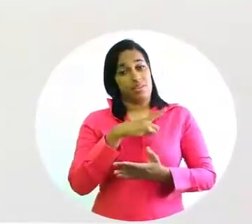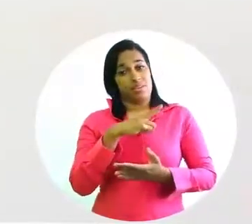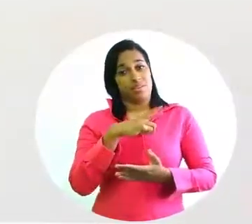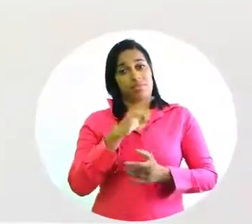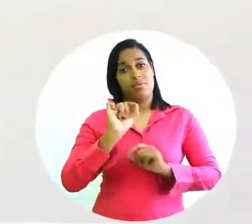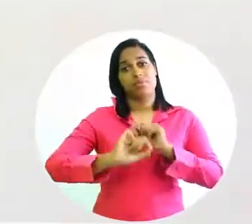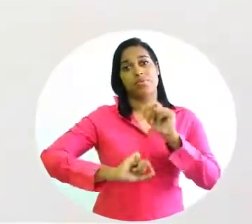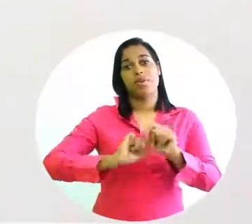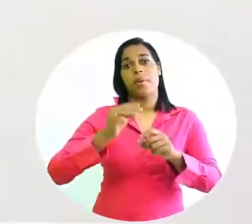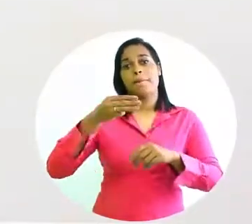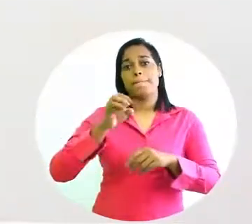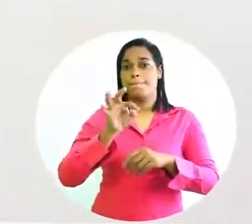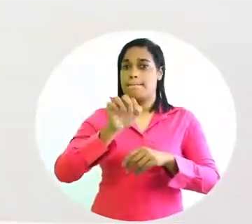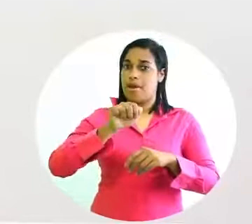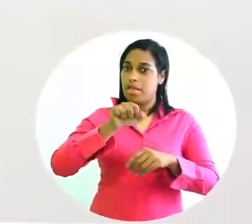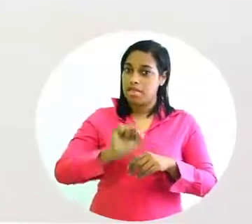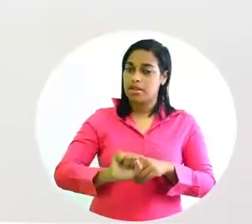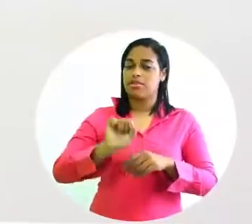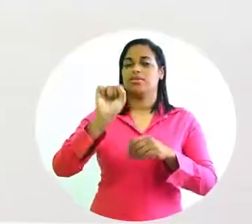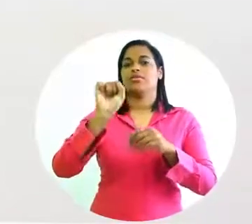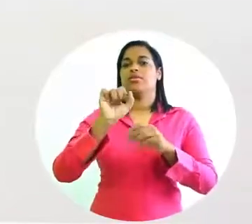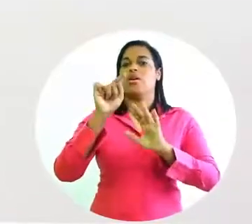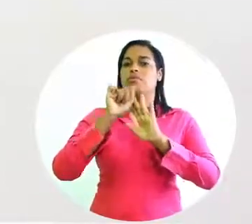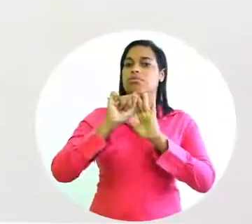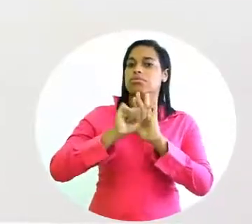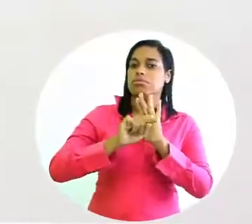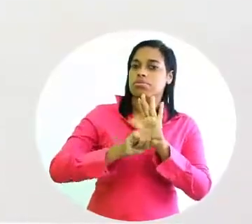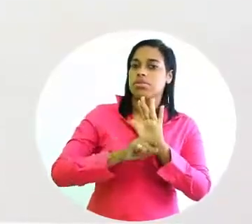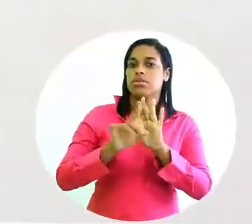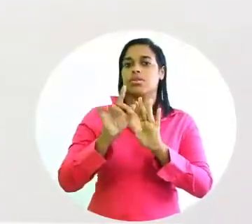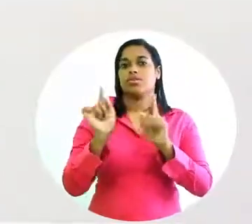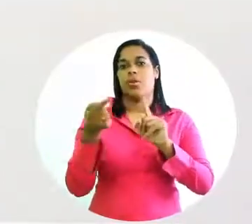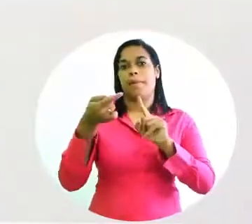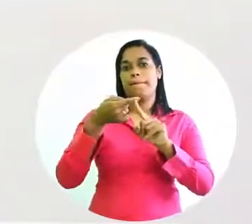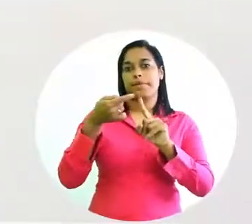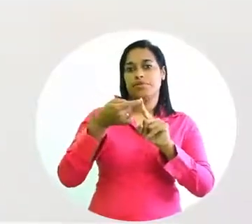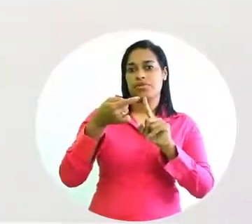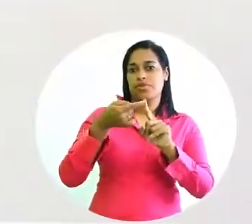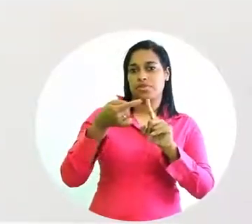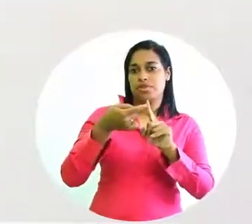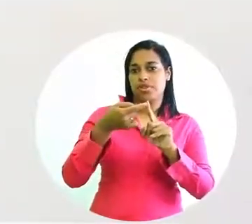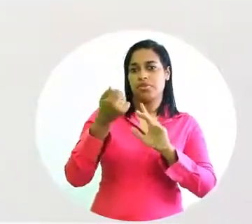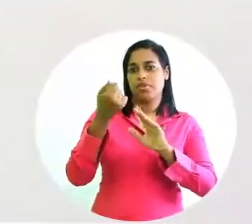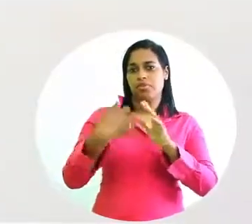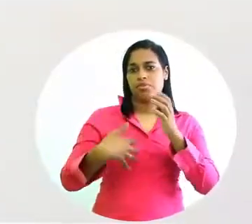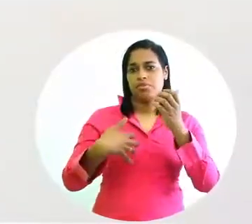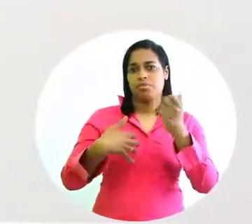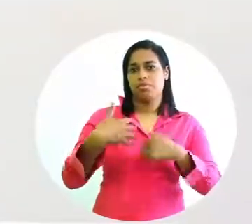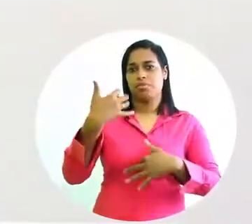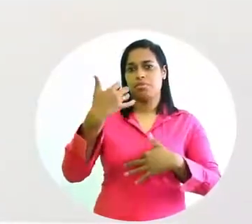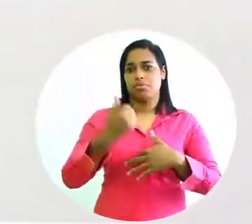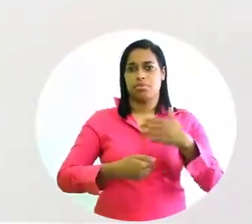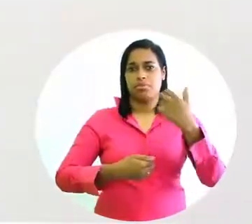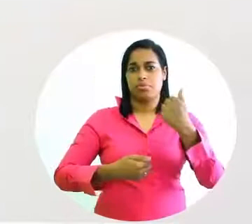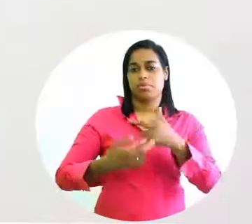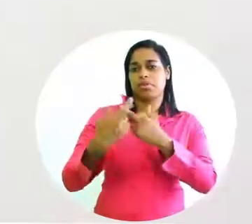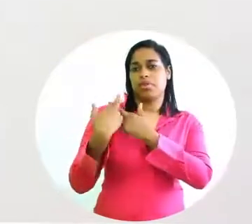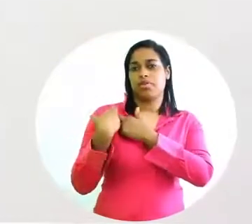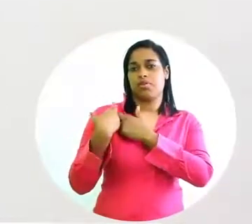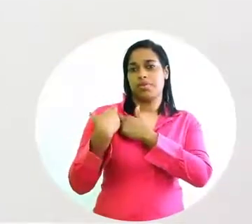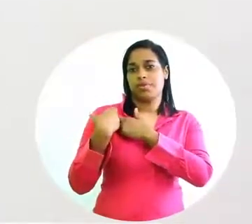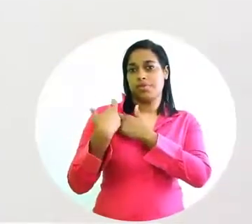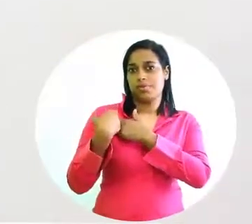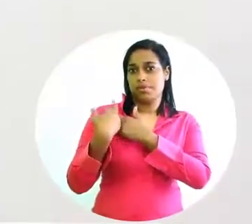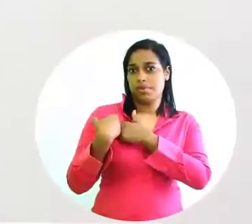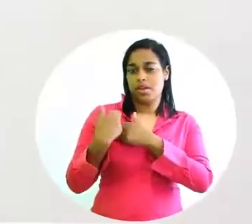possuímos metas, planos de ação definidos, objetivos e distribuição de responsabilidades